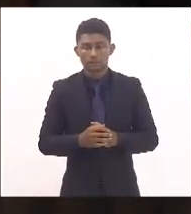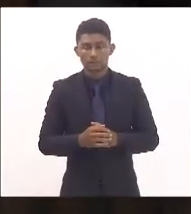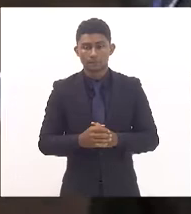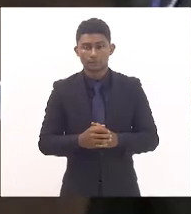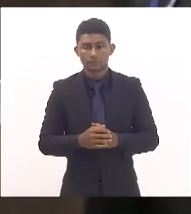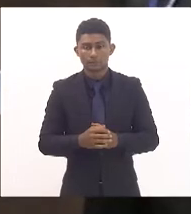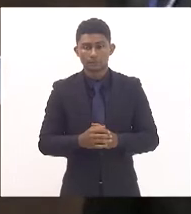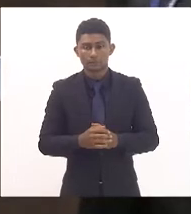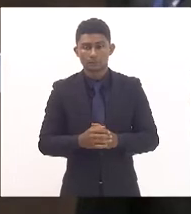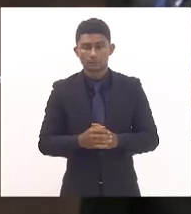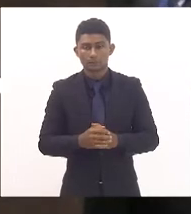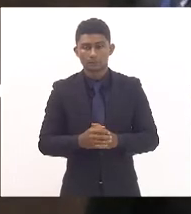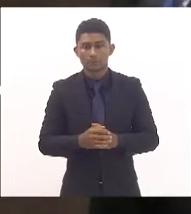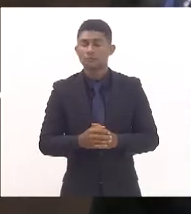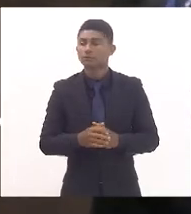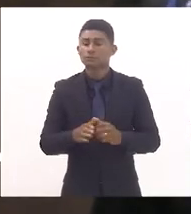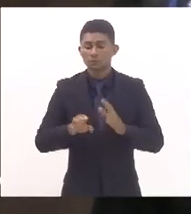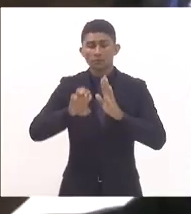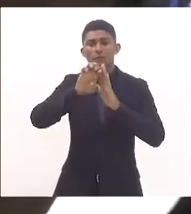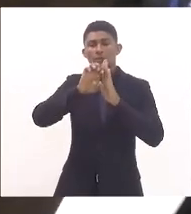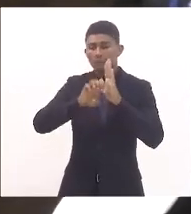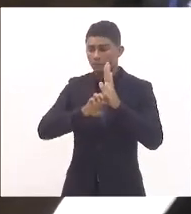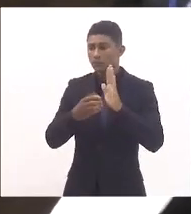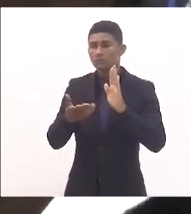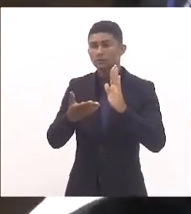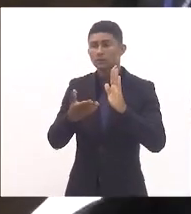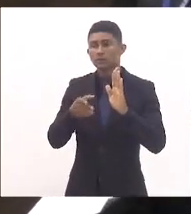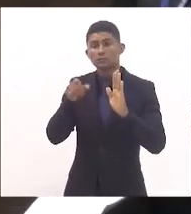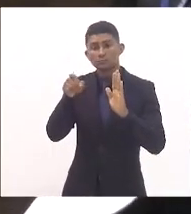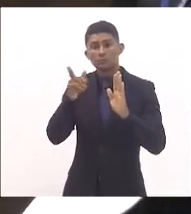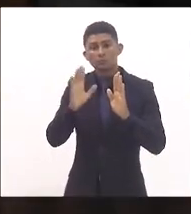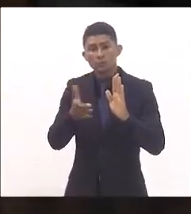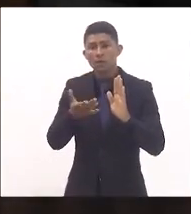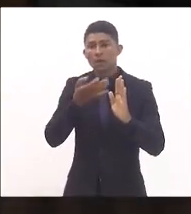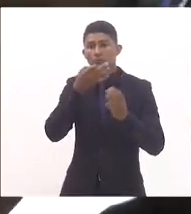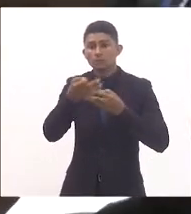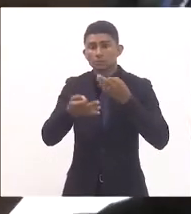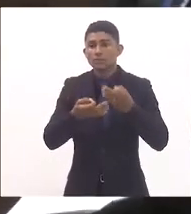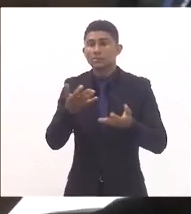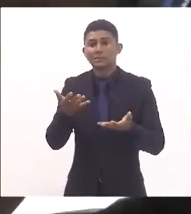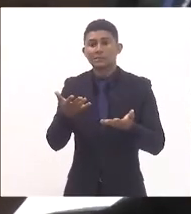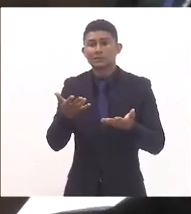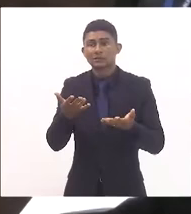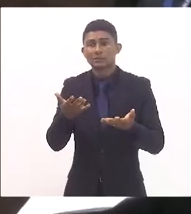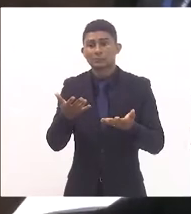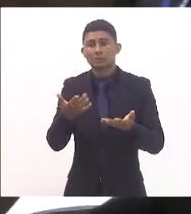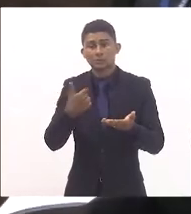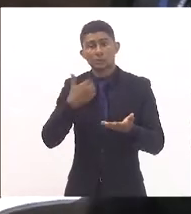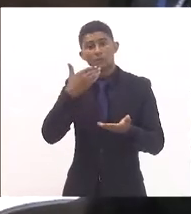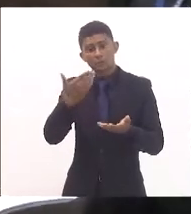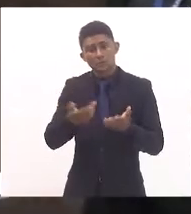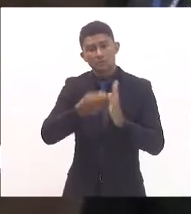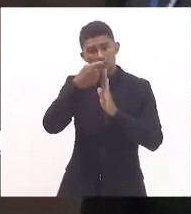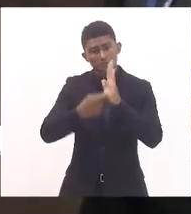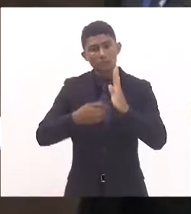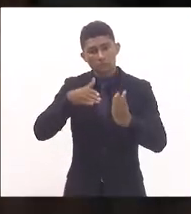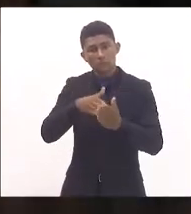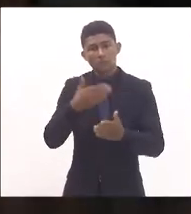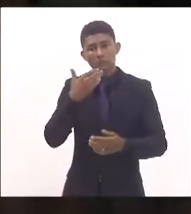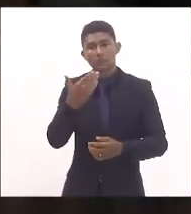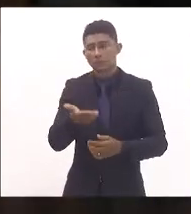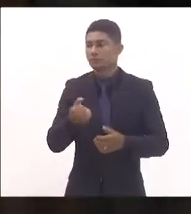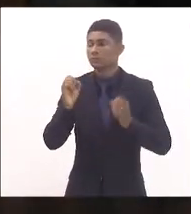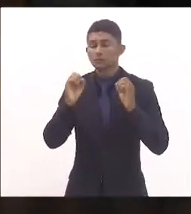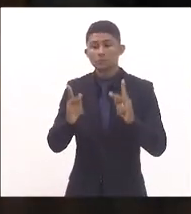Sim, mas as emendas ainda, se eu emitir o parecer das emendas sem as correções, eu pedi forma final de redação. Okay. Só vai